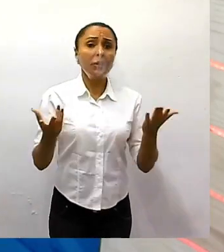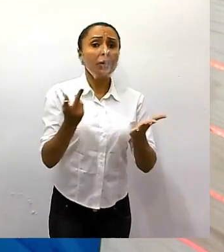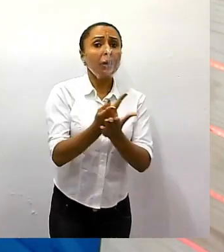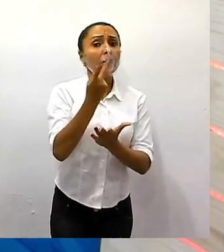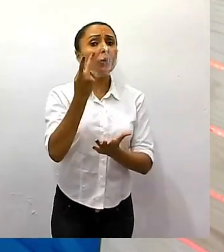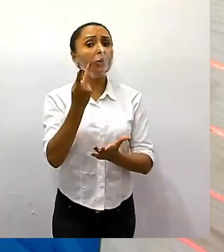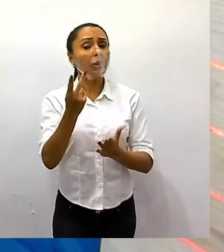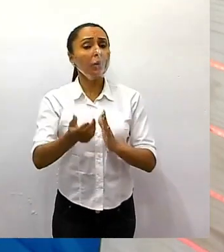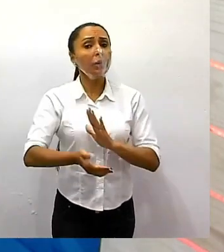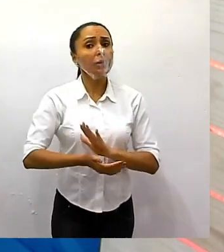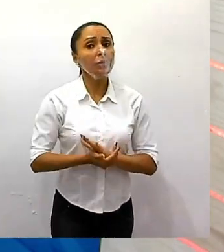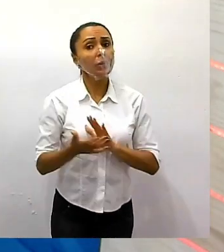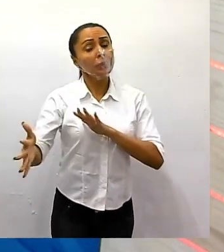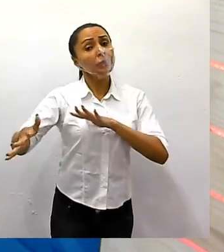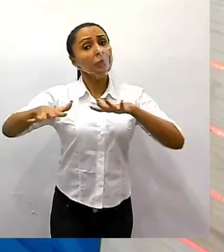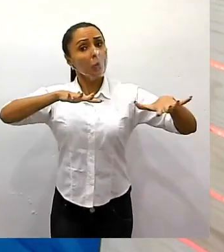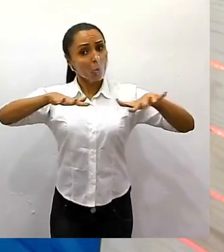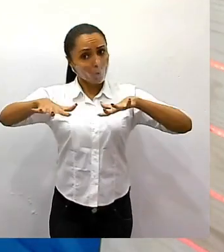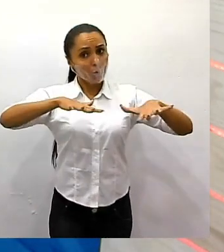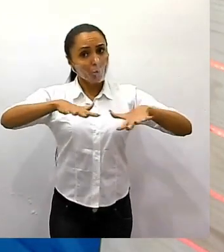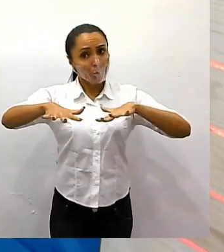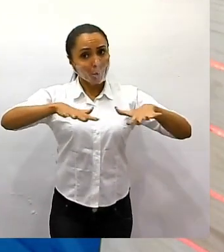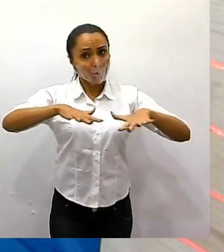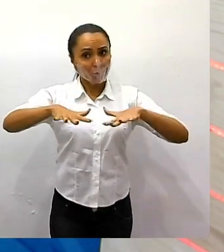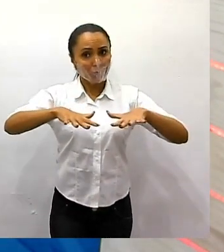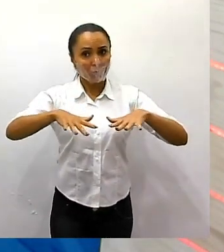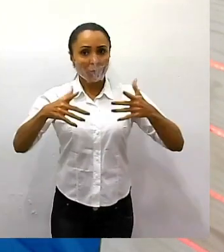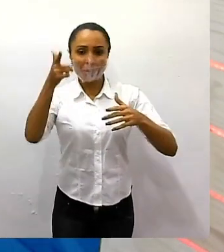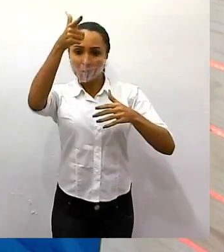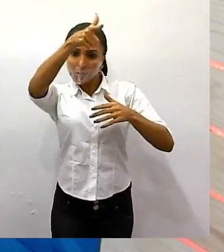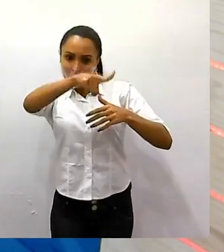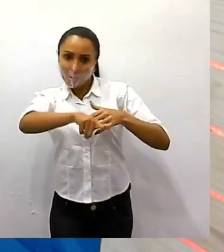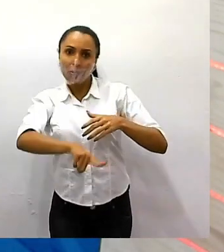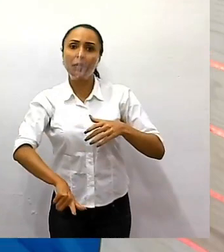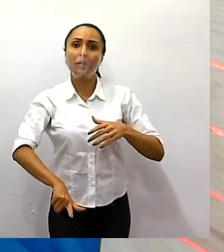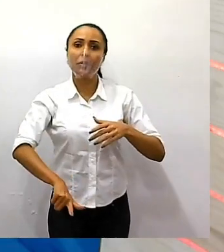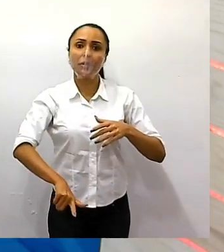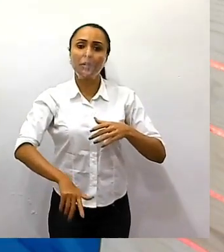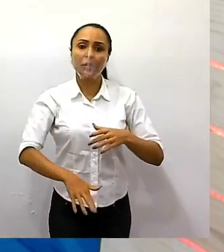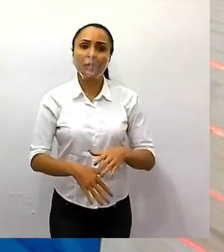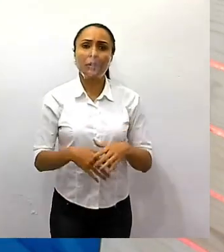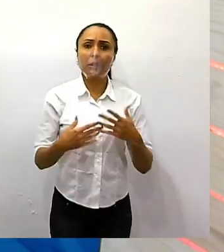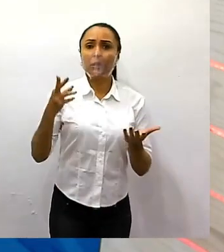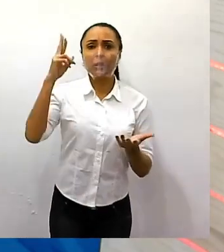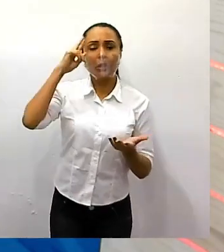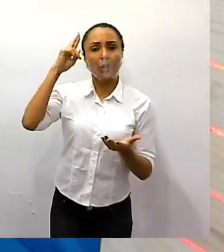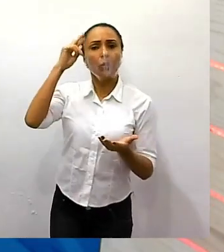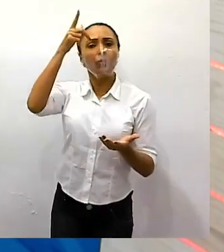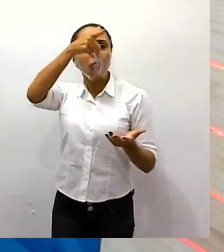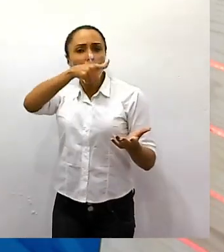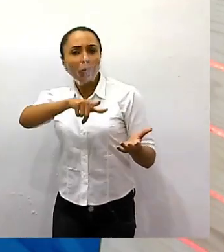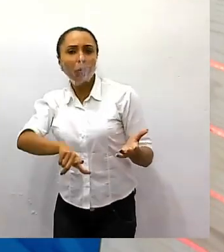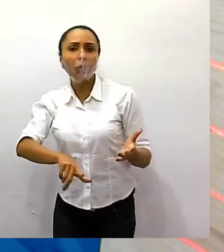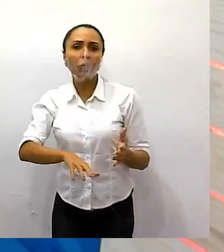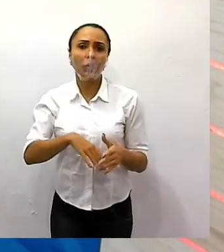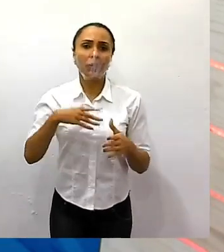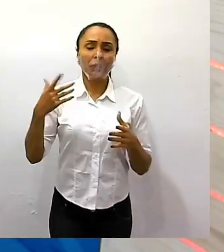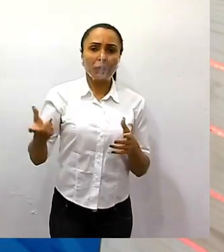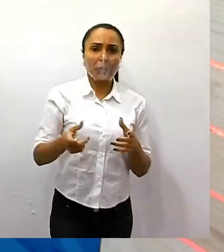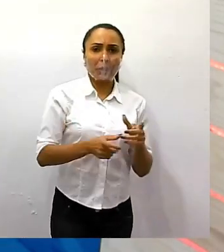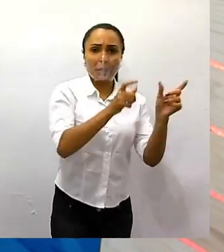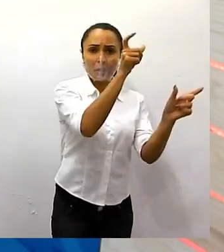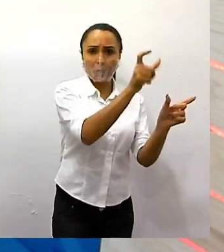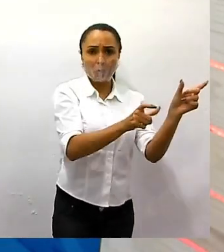acontecer esse movimento de renovação mesmo, de diretores, de elenco e